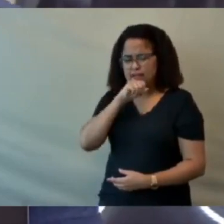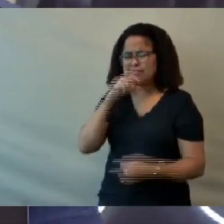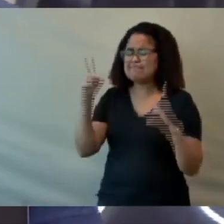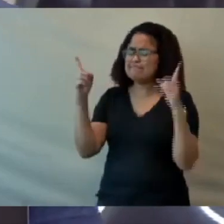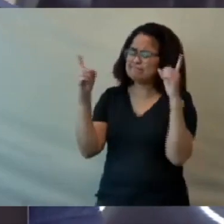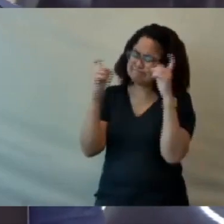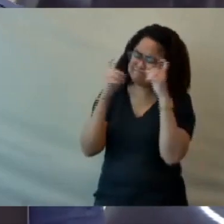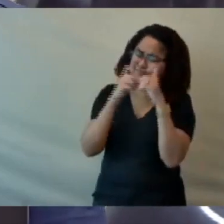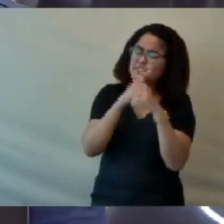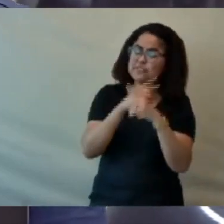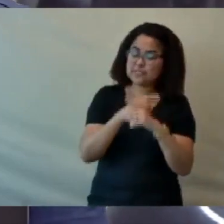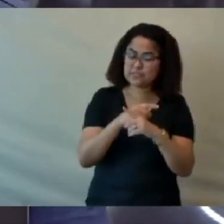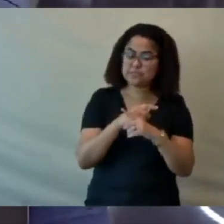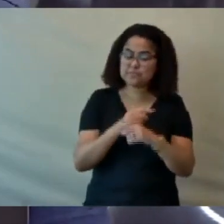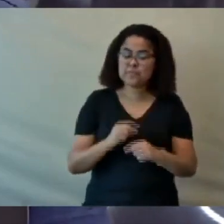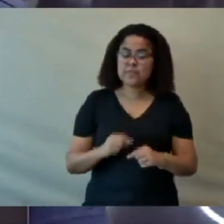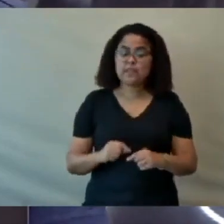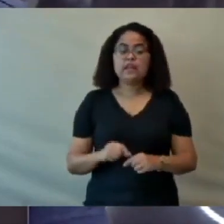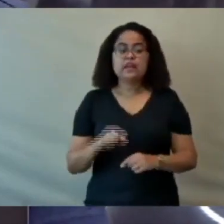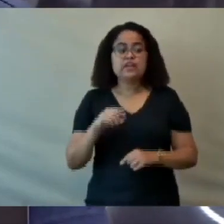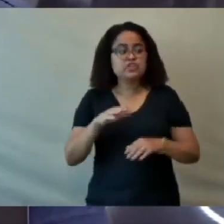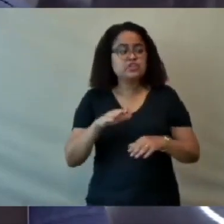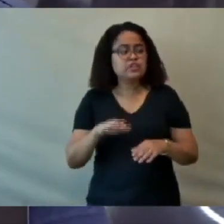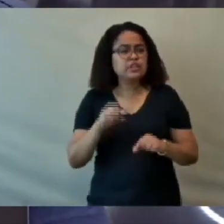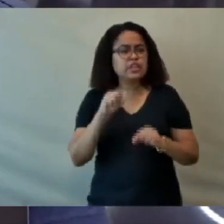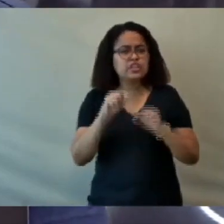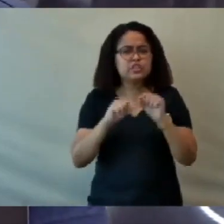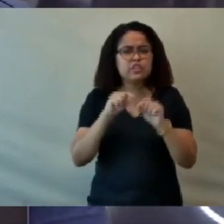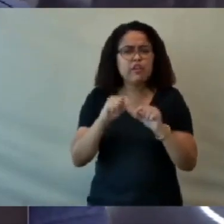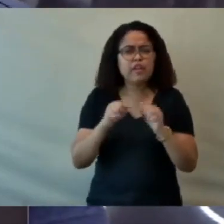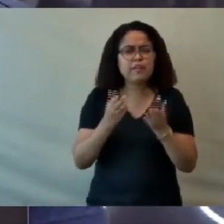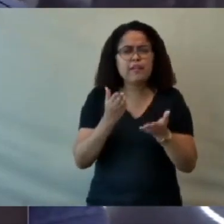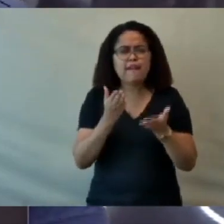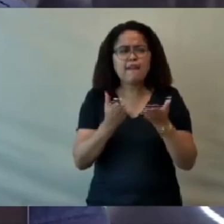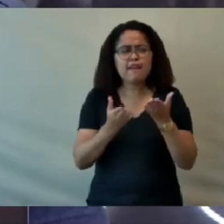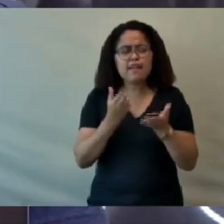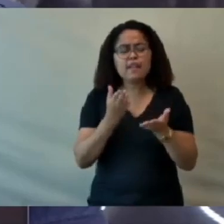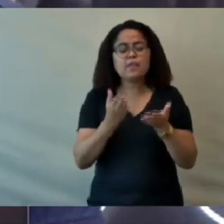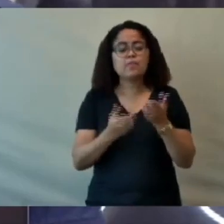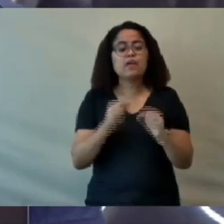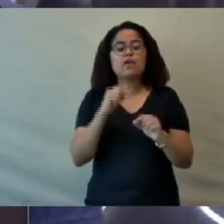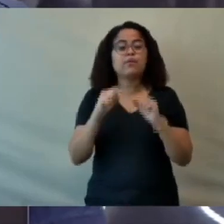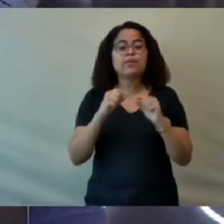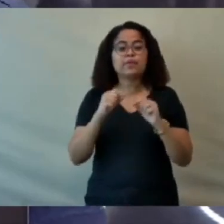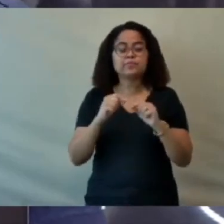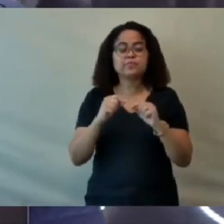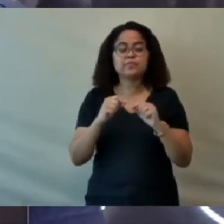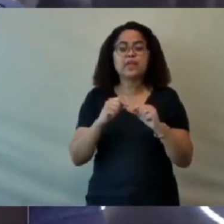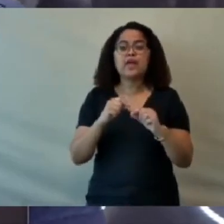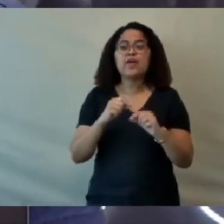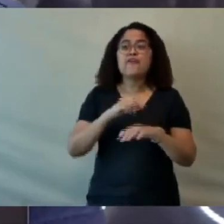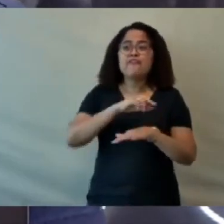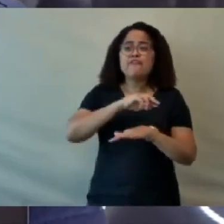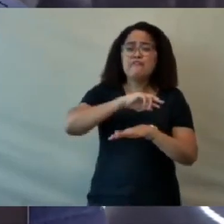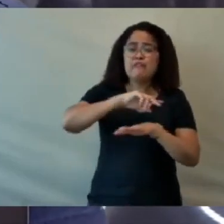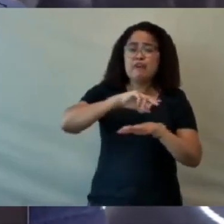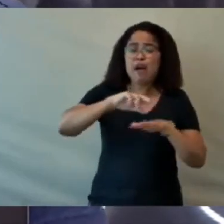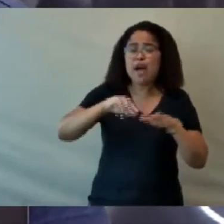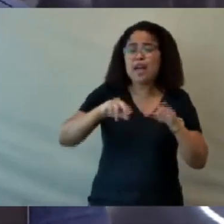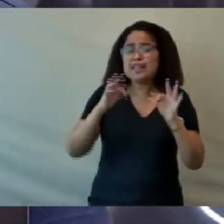na balança a questão de que muitas famílias que não tem condições